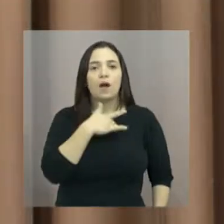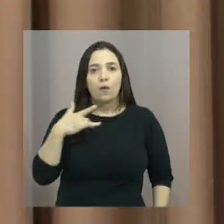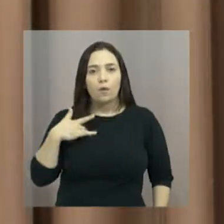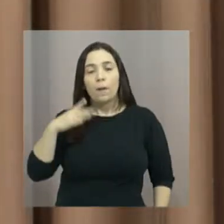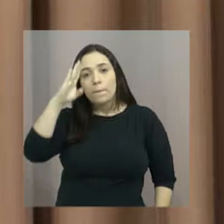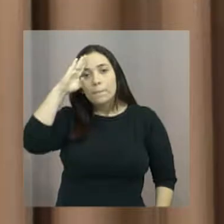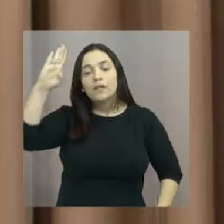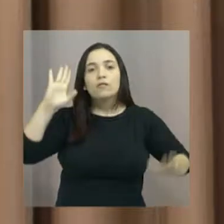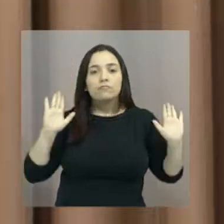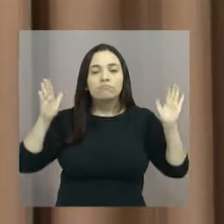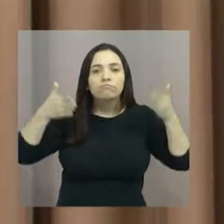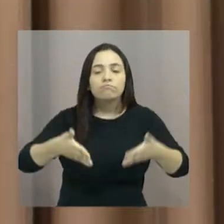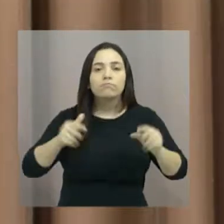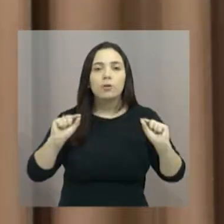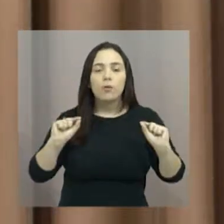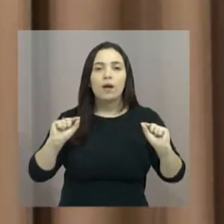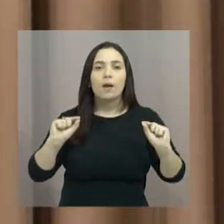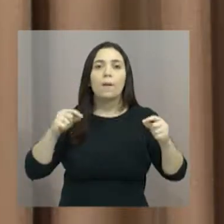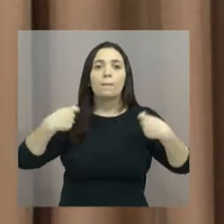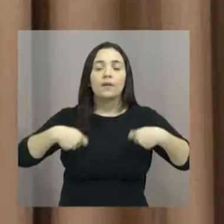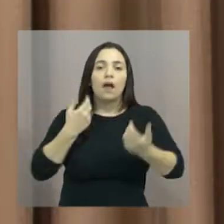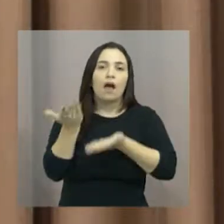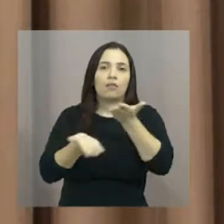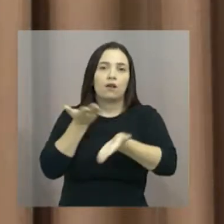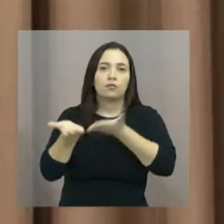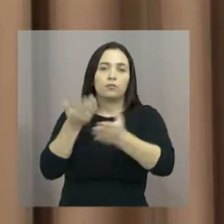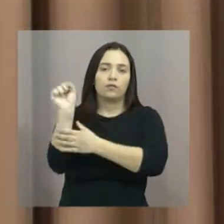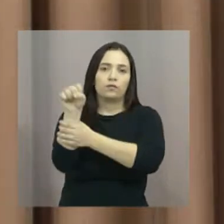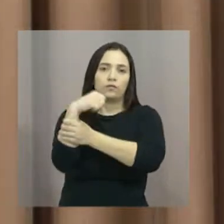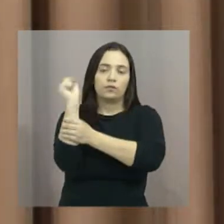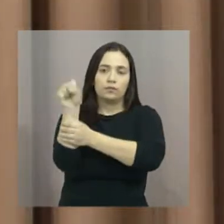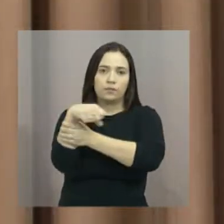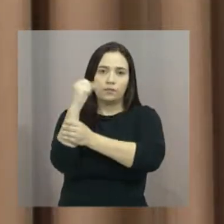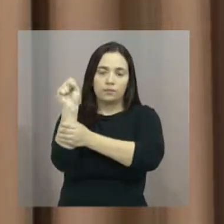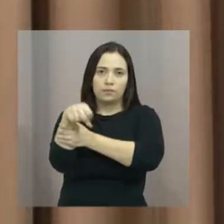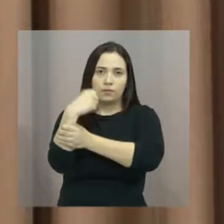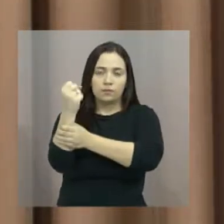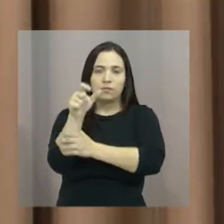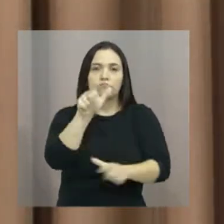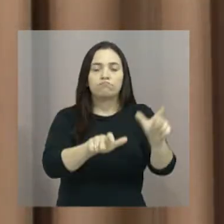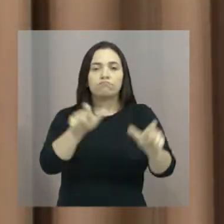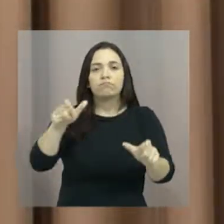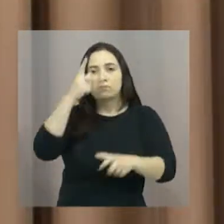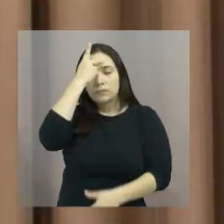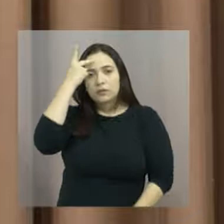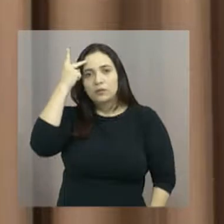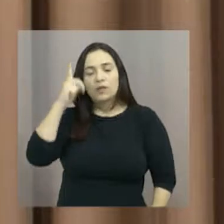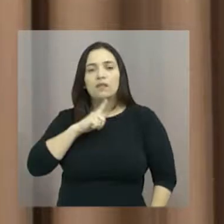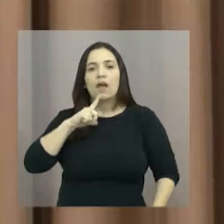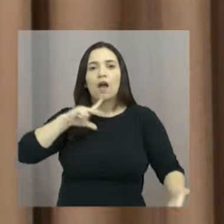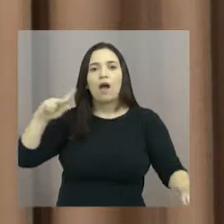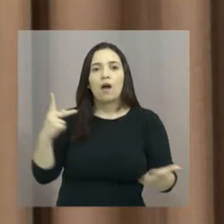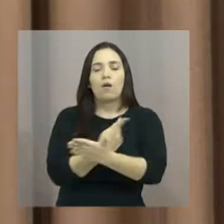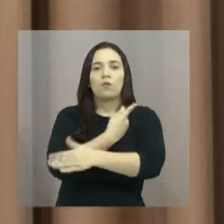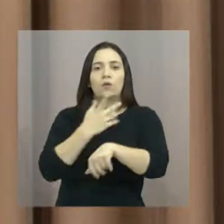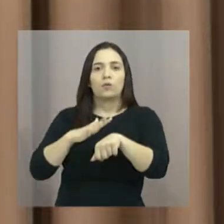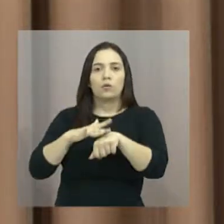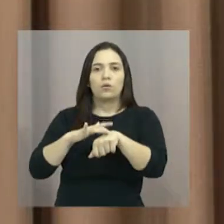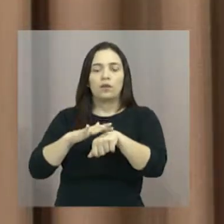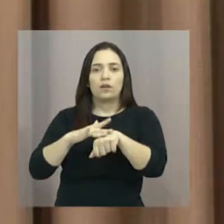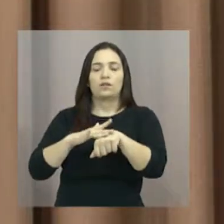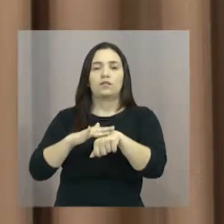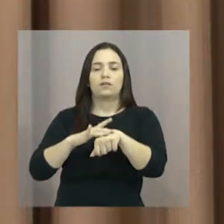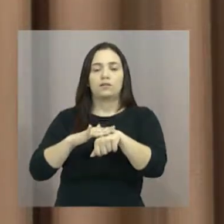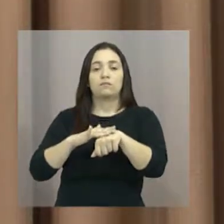principal foco será na necessidade do atendimento de fisioterapeutas para pessoas que tiveram chikungunya. Mas vamos tomar